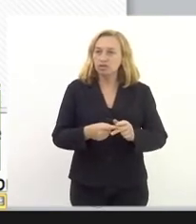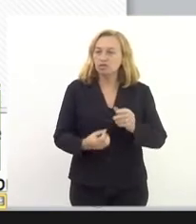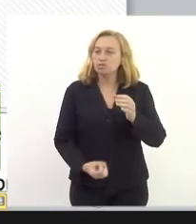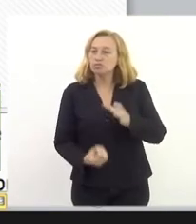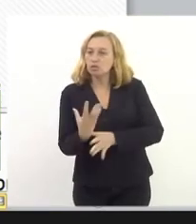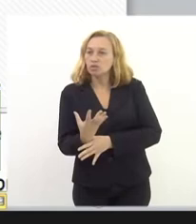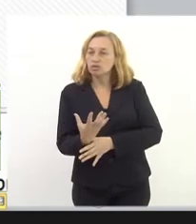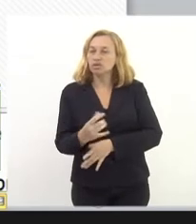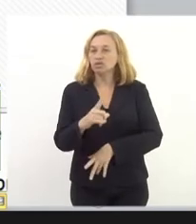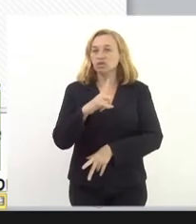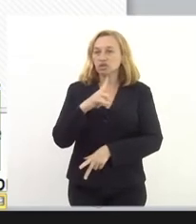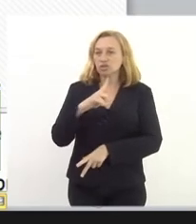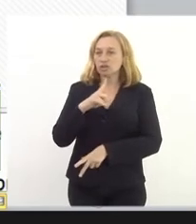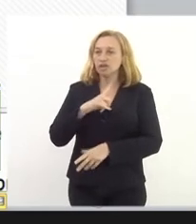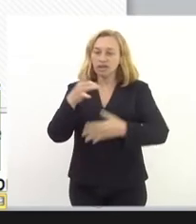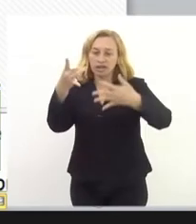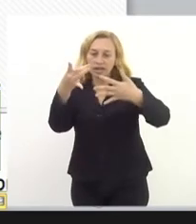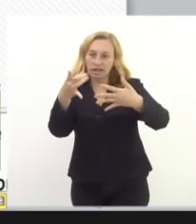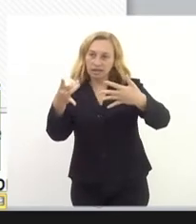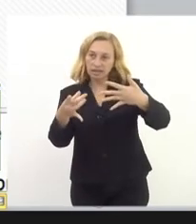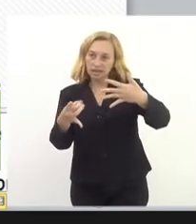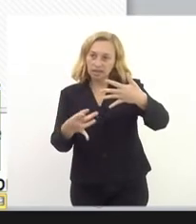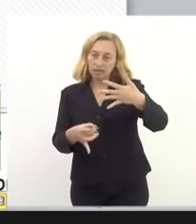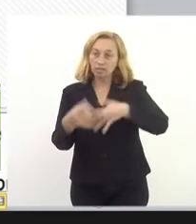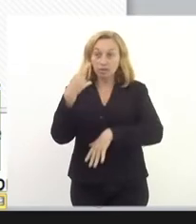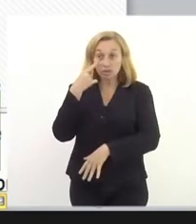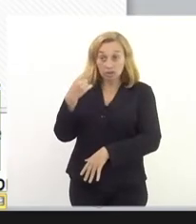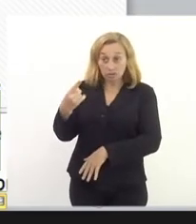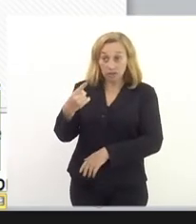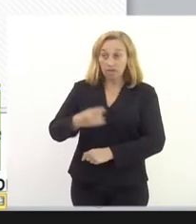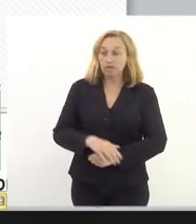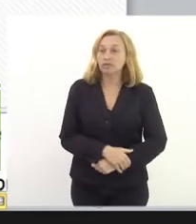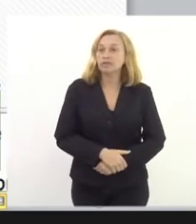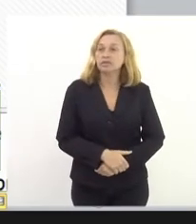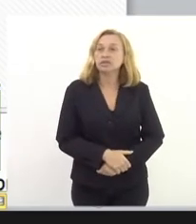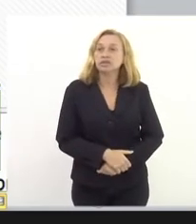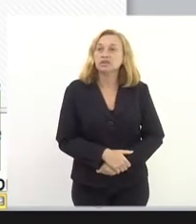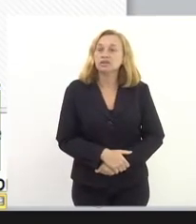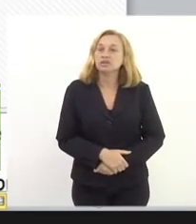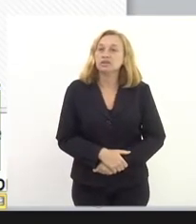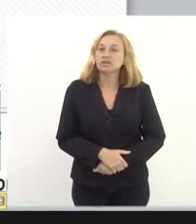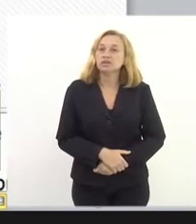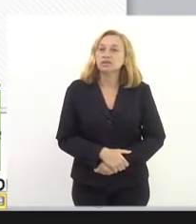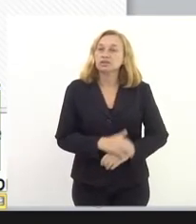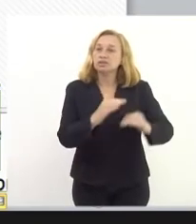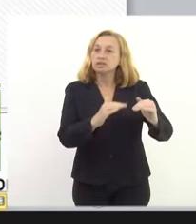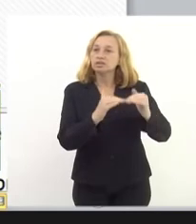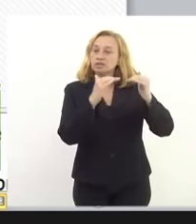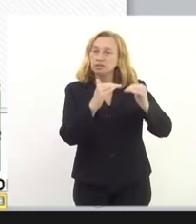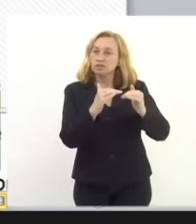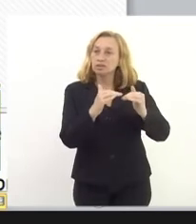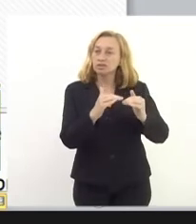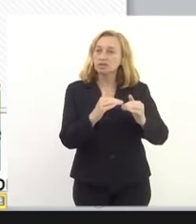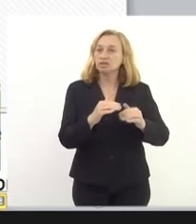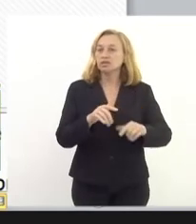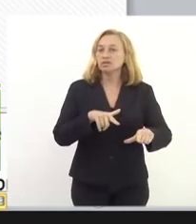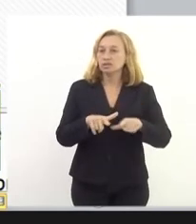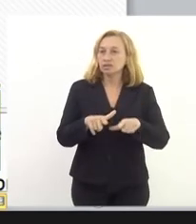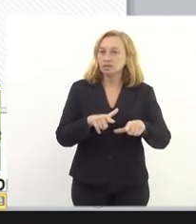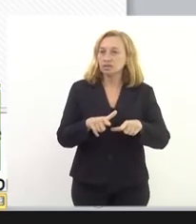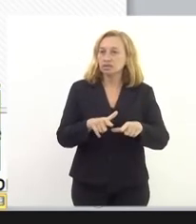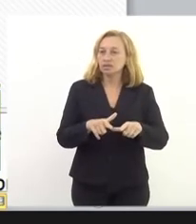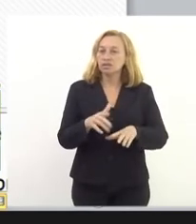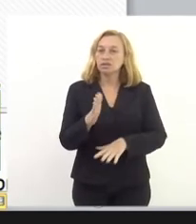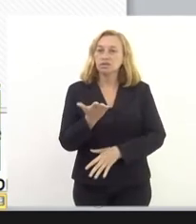E aí tem cada item desses, para vocês terem uma ideia, acima, exceção de serviços, ficou abaixo, e